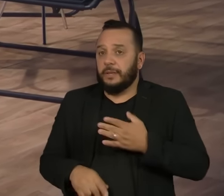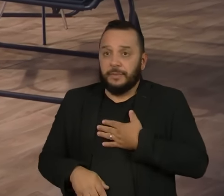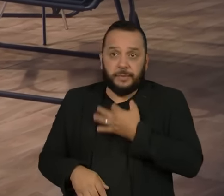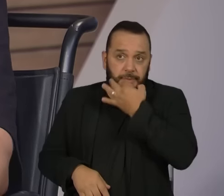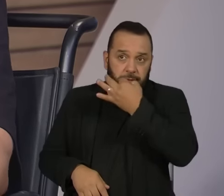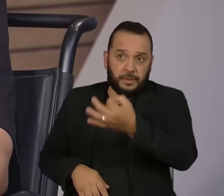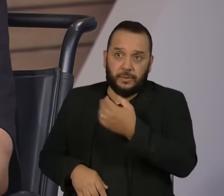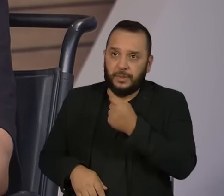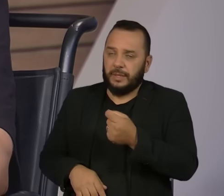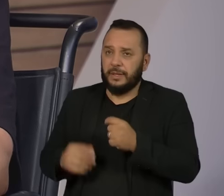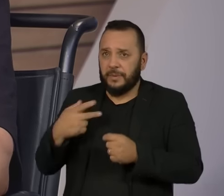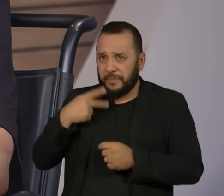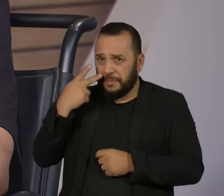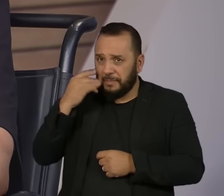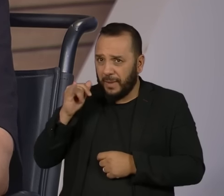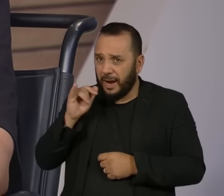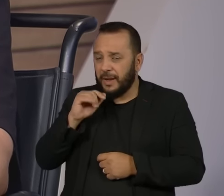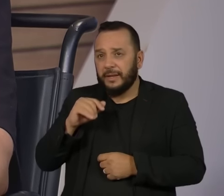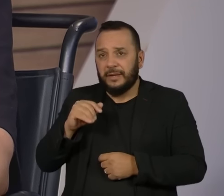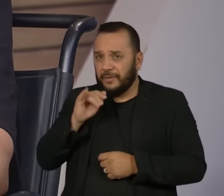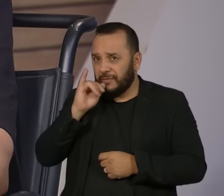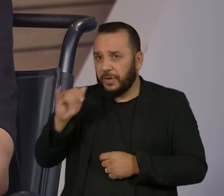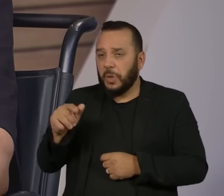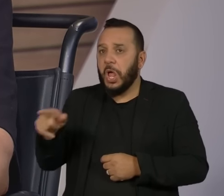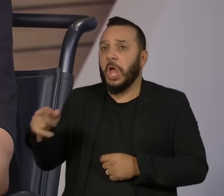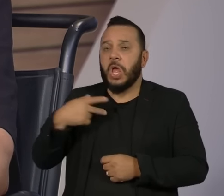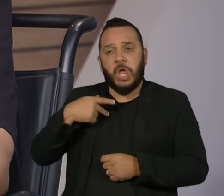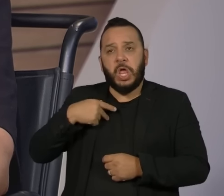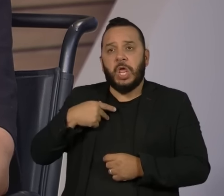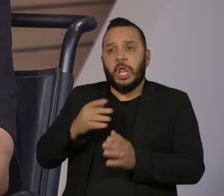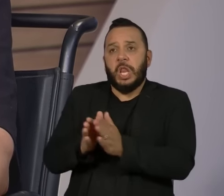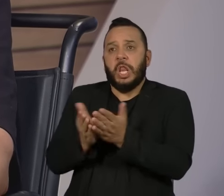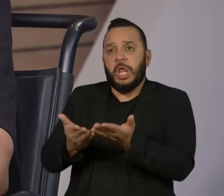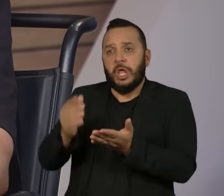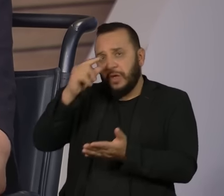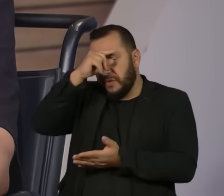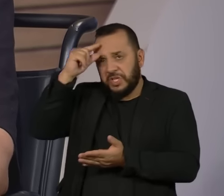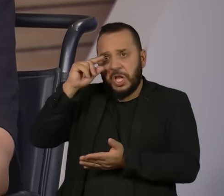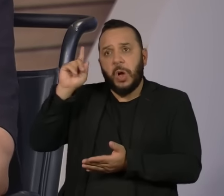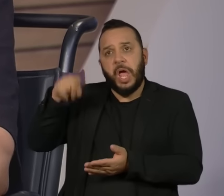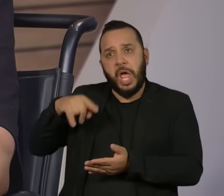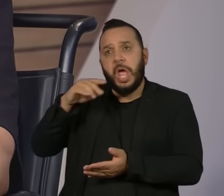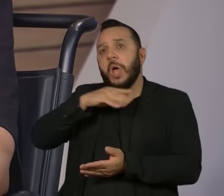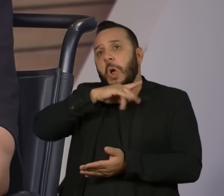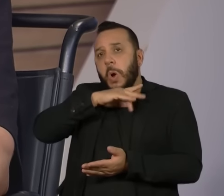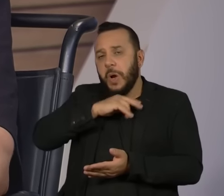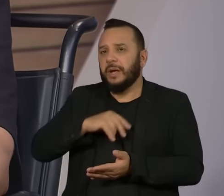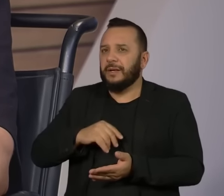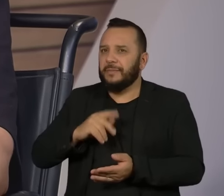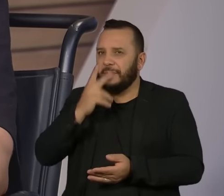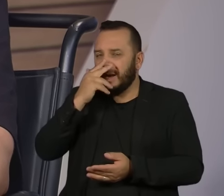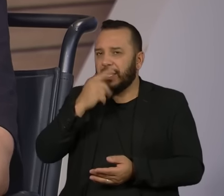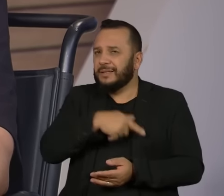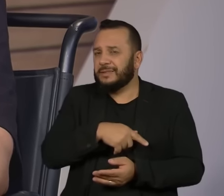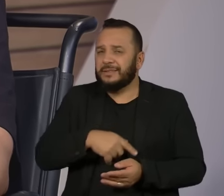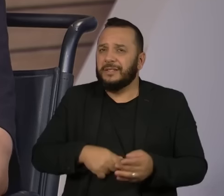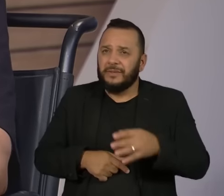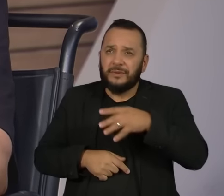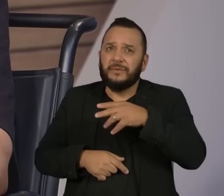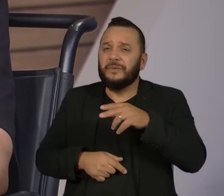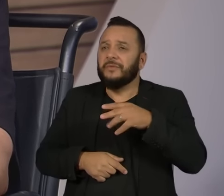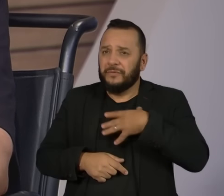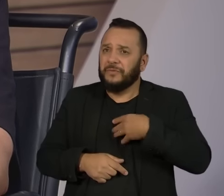o pai que fala isso de um livro do Ziraldo está ofendendo o próprio filho, né, achando que o filho dele não sabe